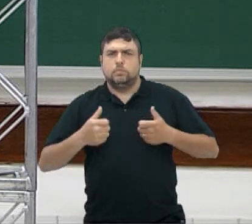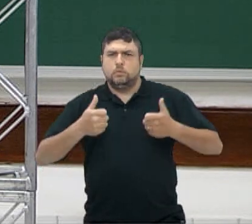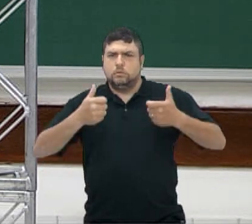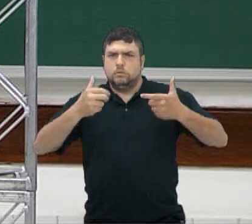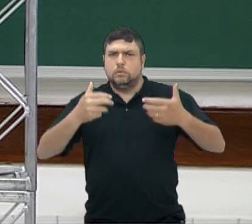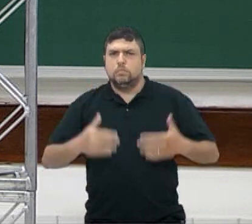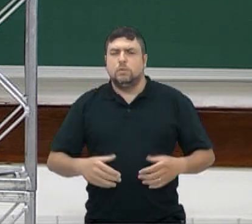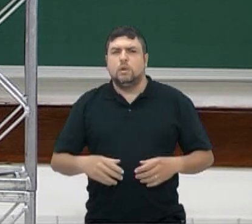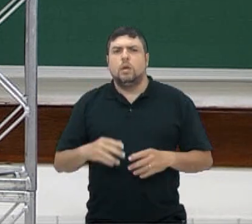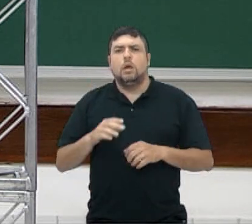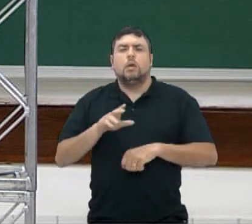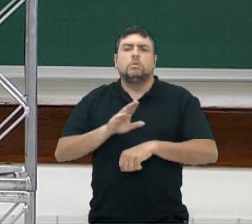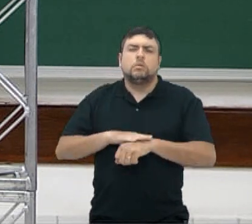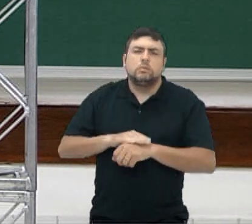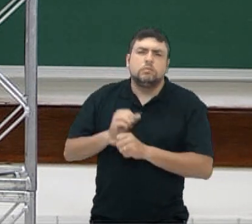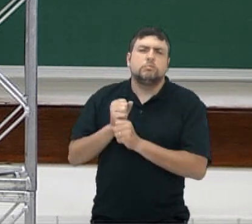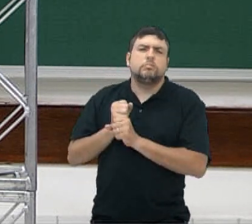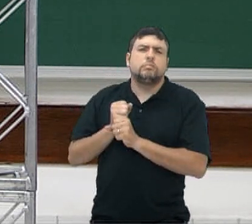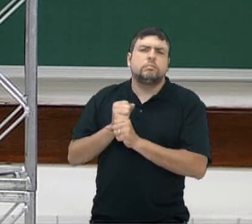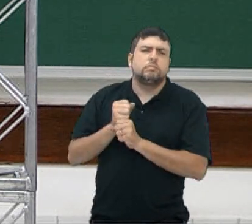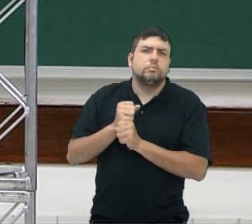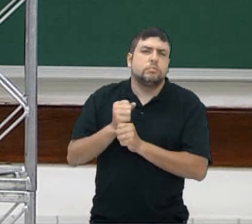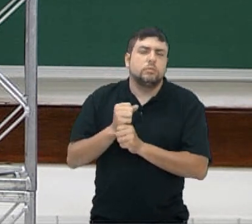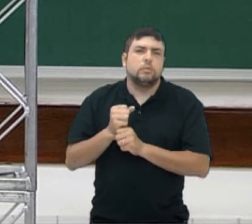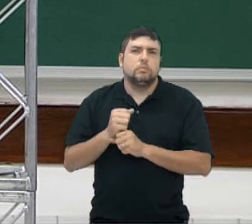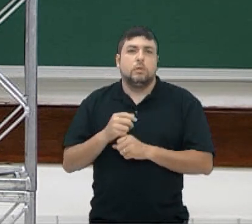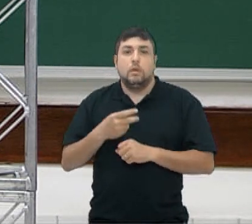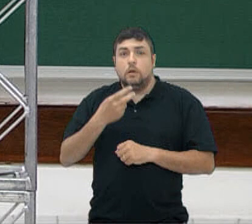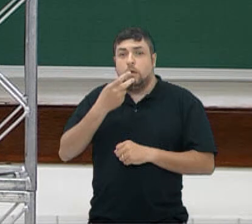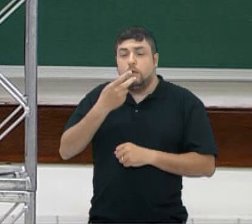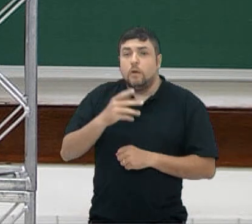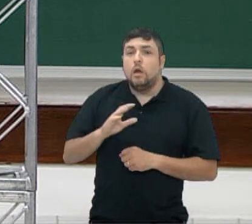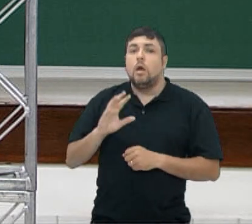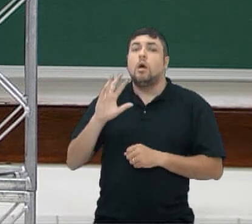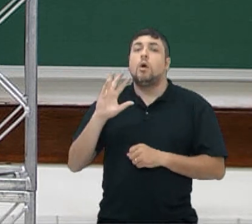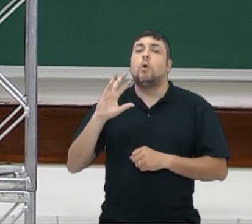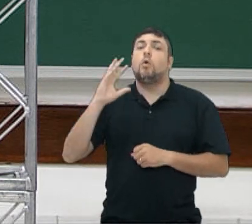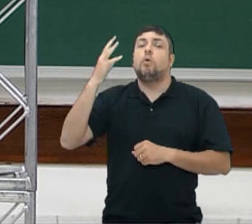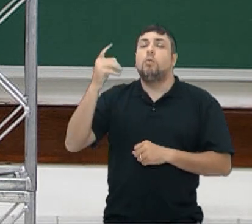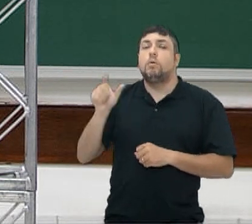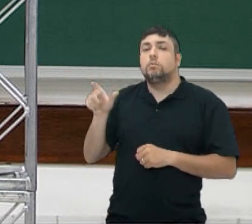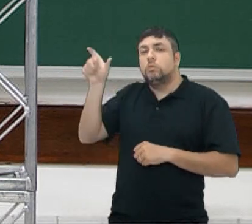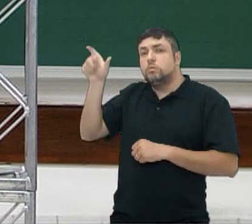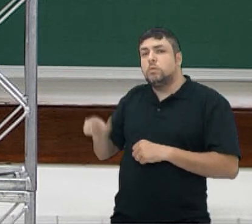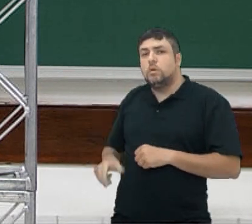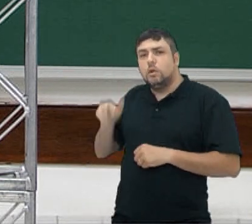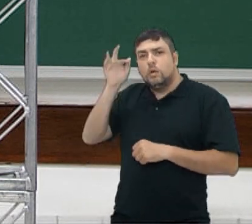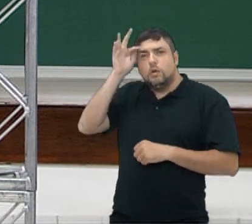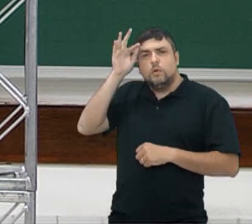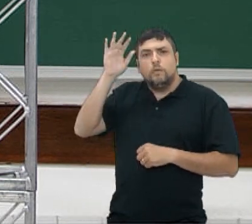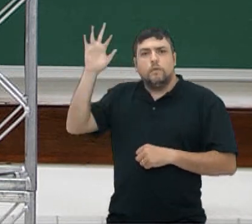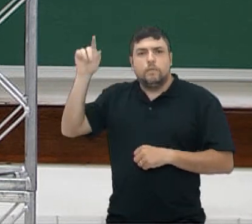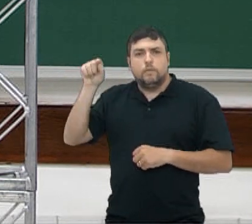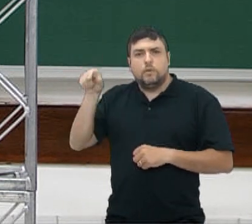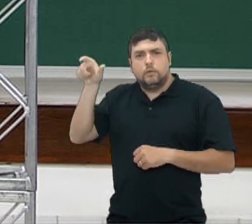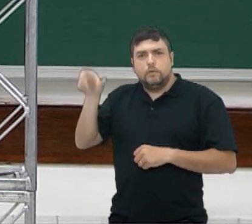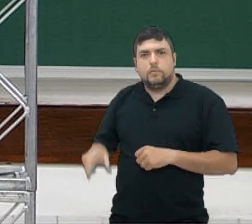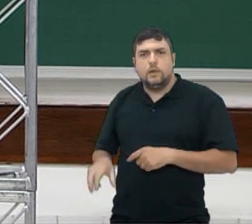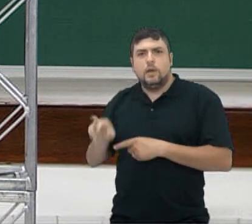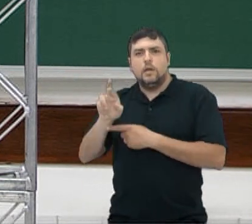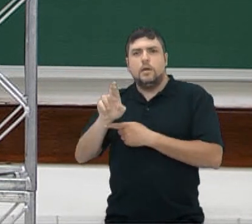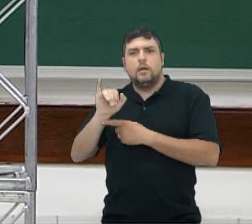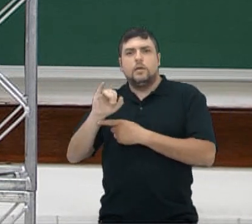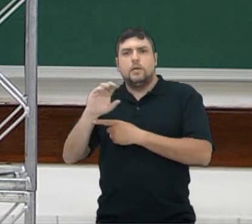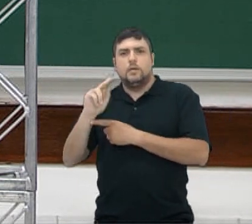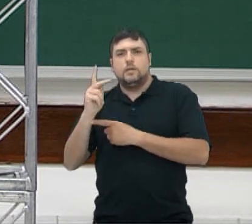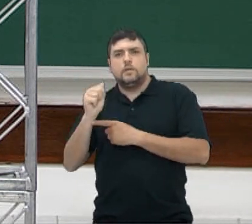do tempo, sempre houve, tal, e daí ela fala, quando o filósofo, e coloca o nome do filósofo ali, o Richard von Heine, e cita em que